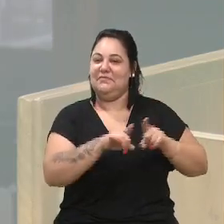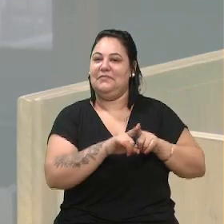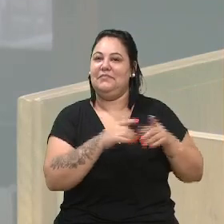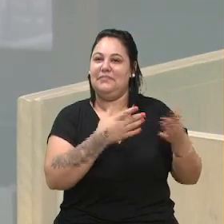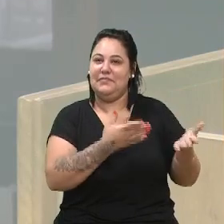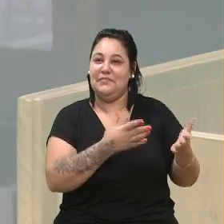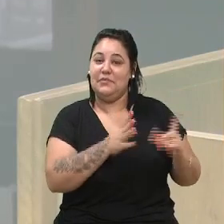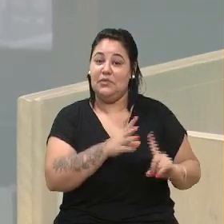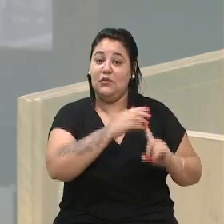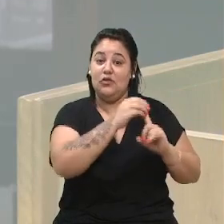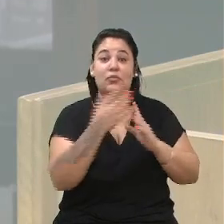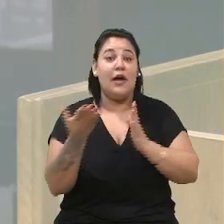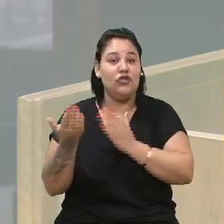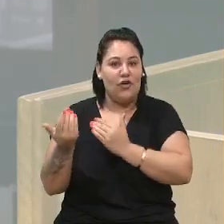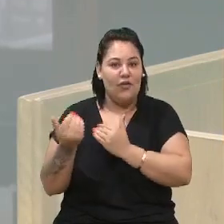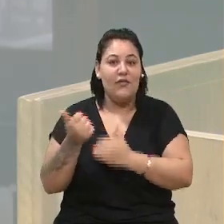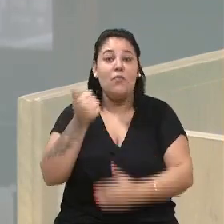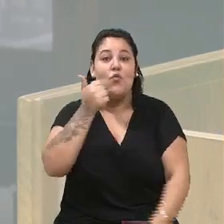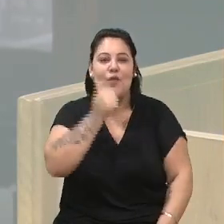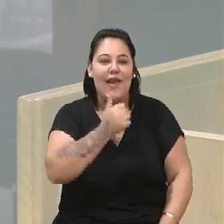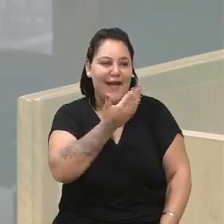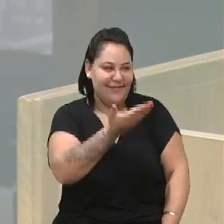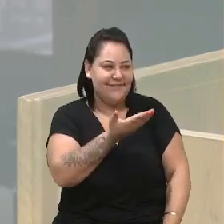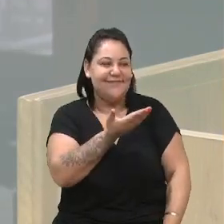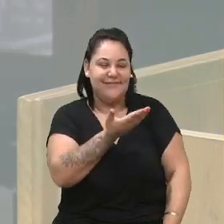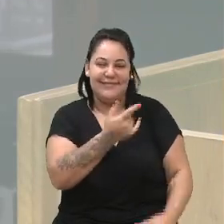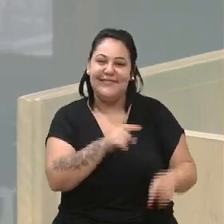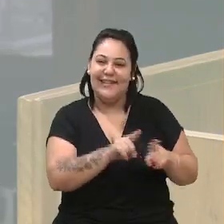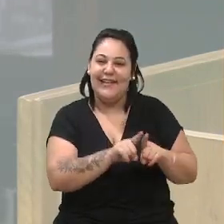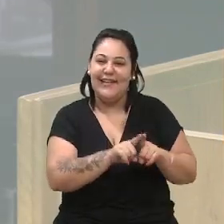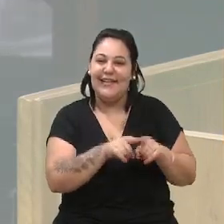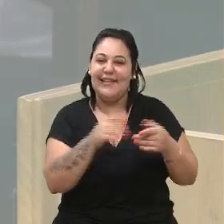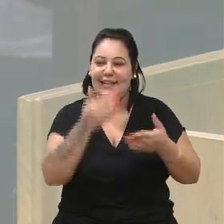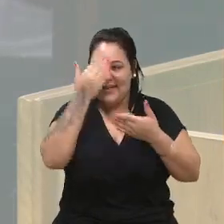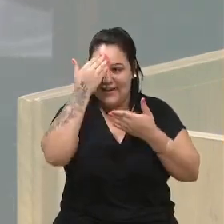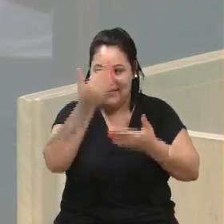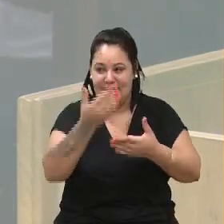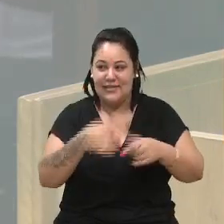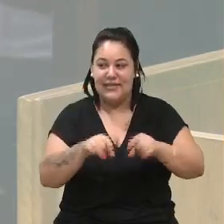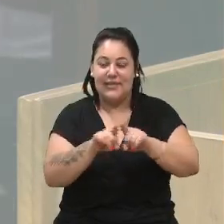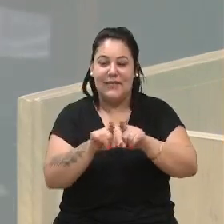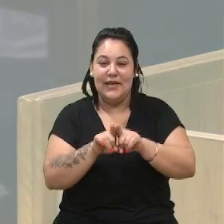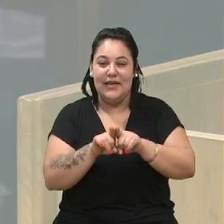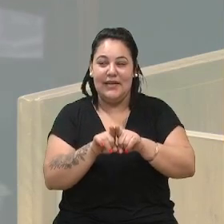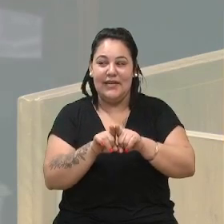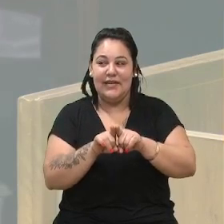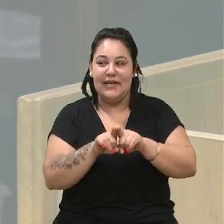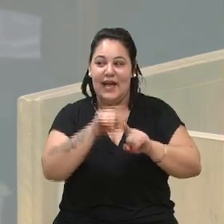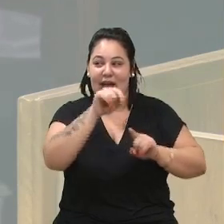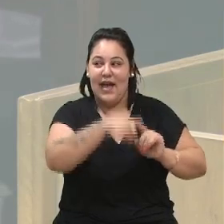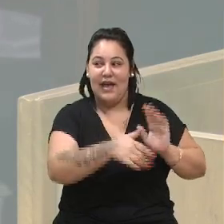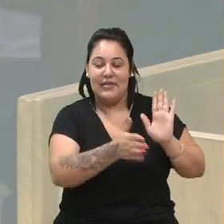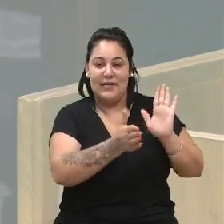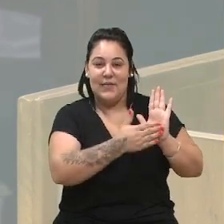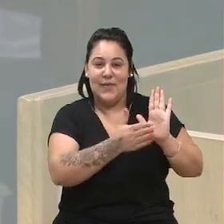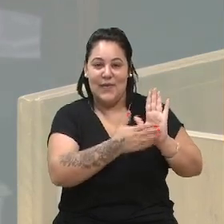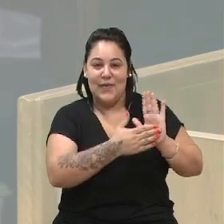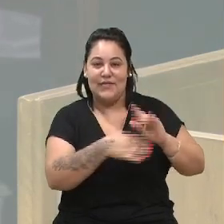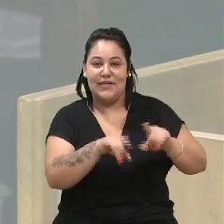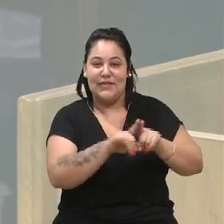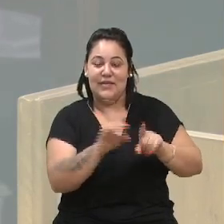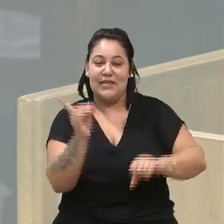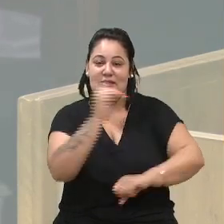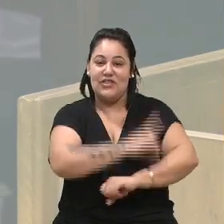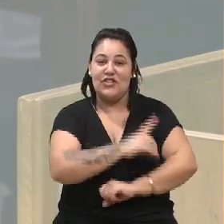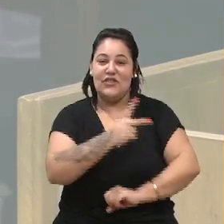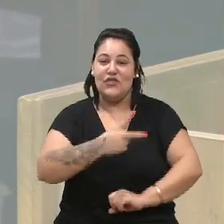uma jovem mulher, uma menina, né? E agradecer, então, a esta proposta. Neste dia